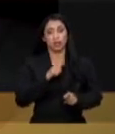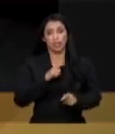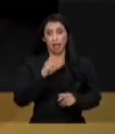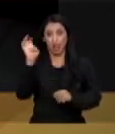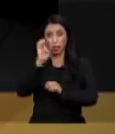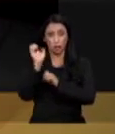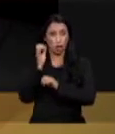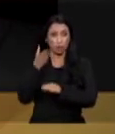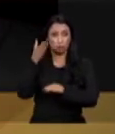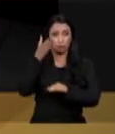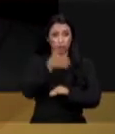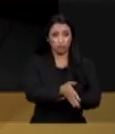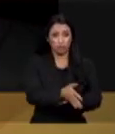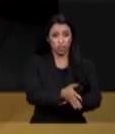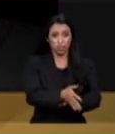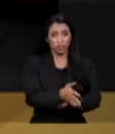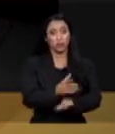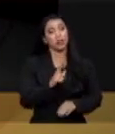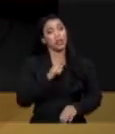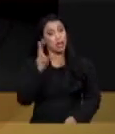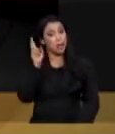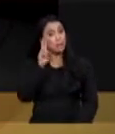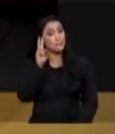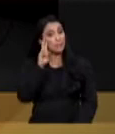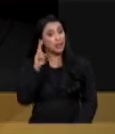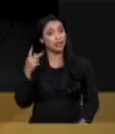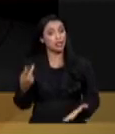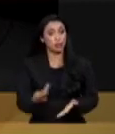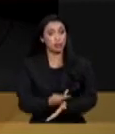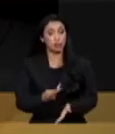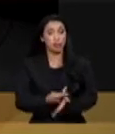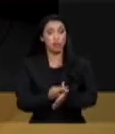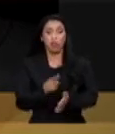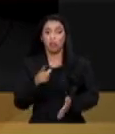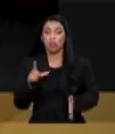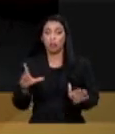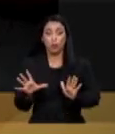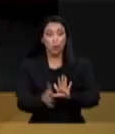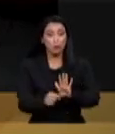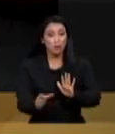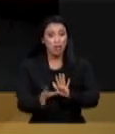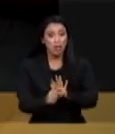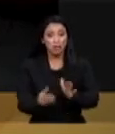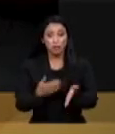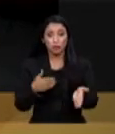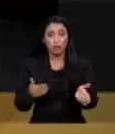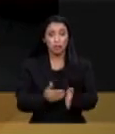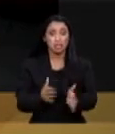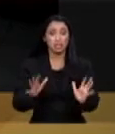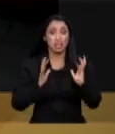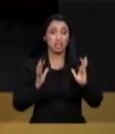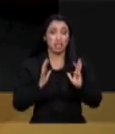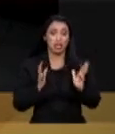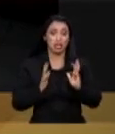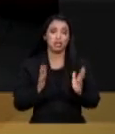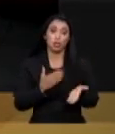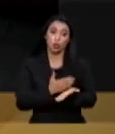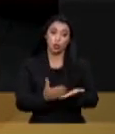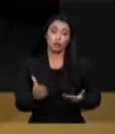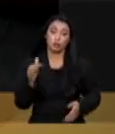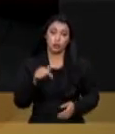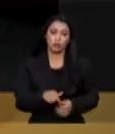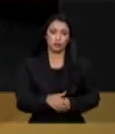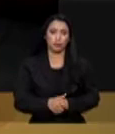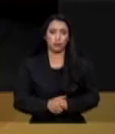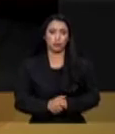demais lembrar que as primeiras invasões, esbulhos, roubos de nossas terras e riquezas começaram também aqui. E